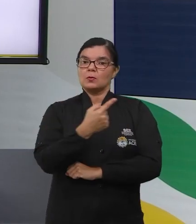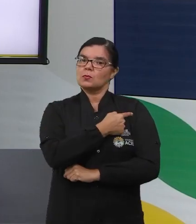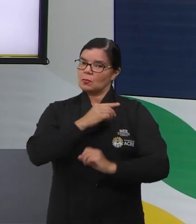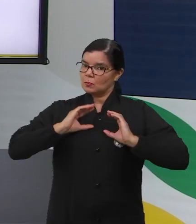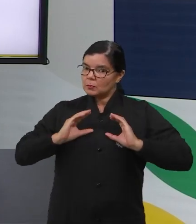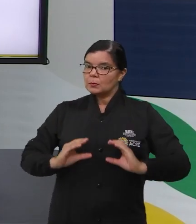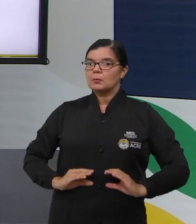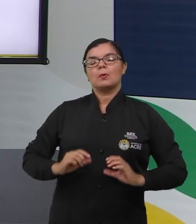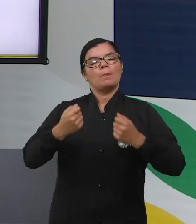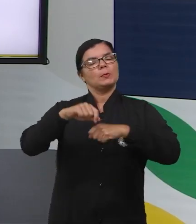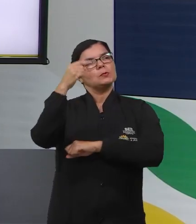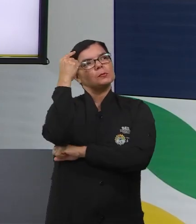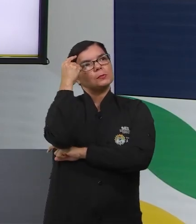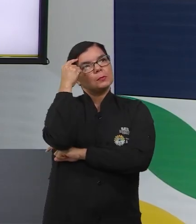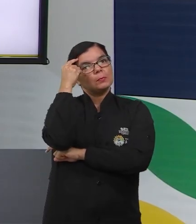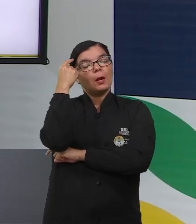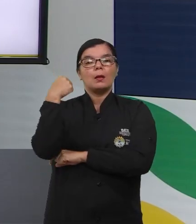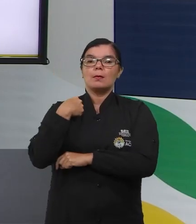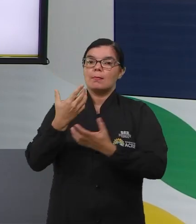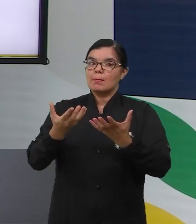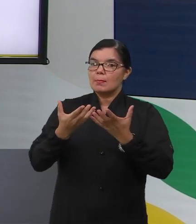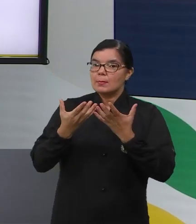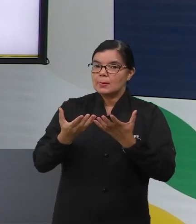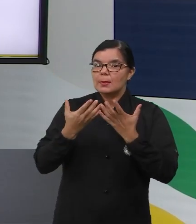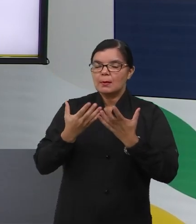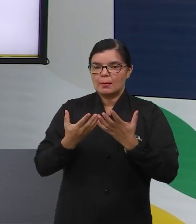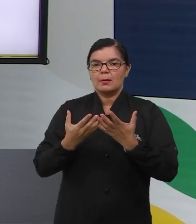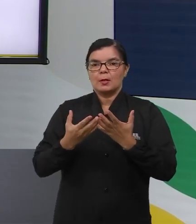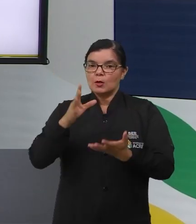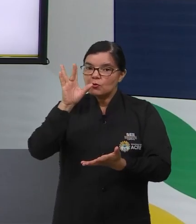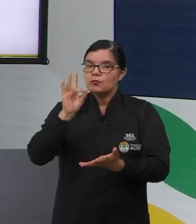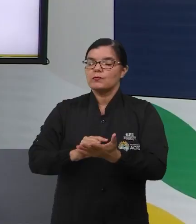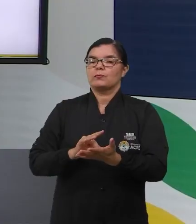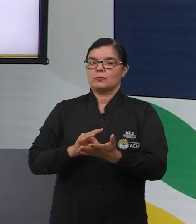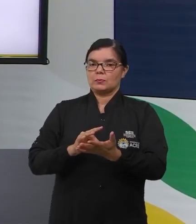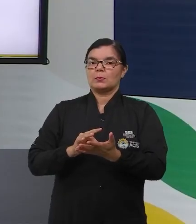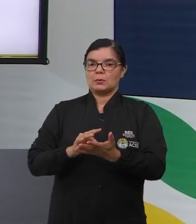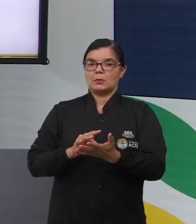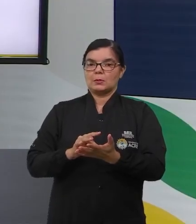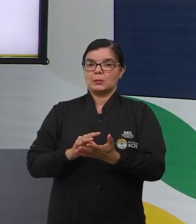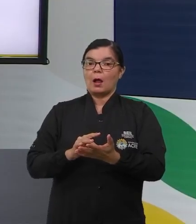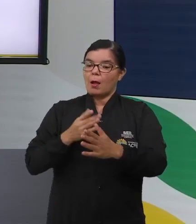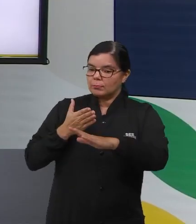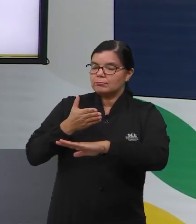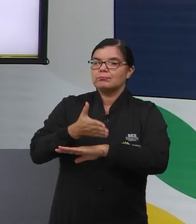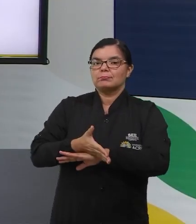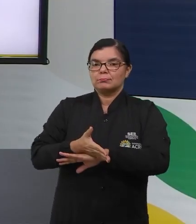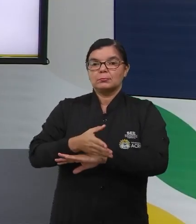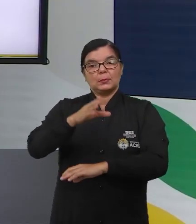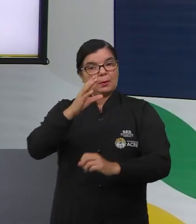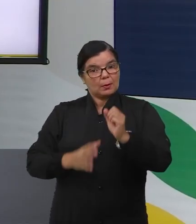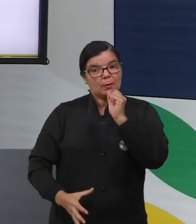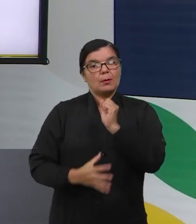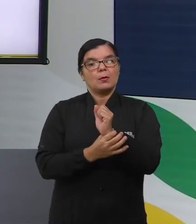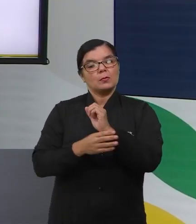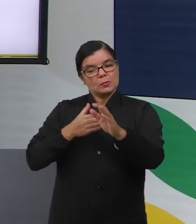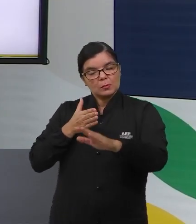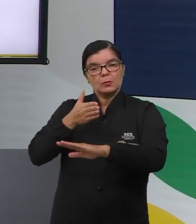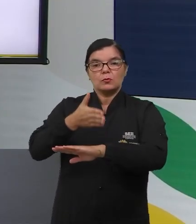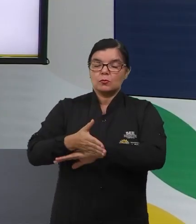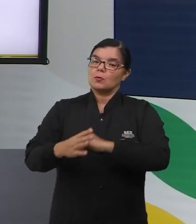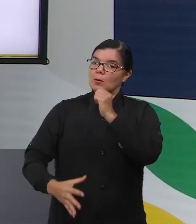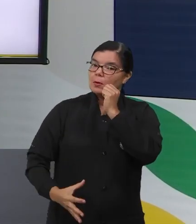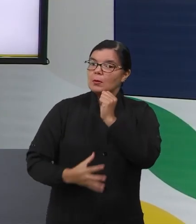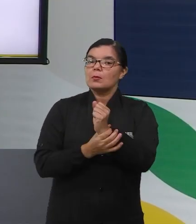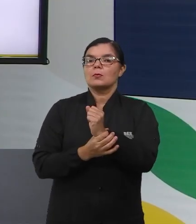cidadãos, devemos refletir e buscar de forma efetiva acessá-lo, garantir o acesso,